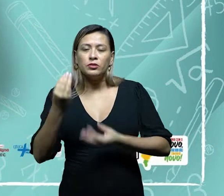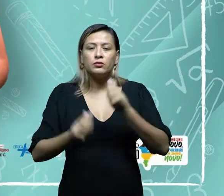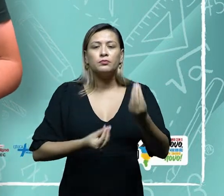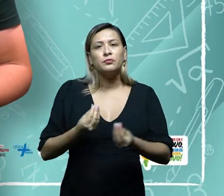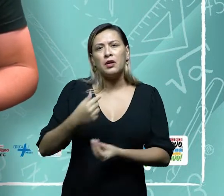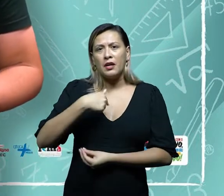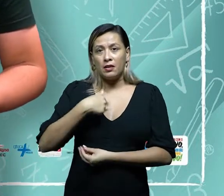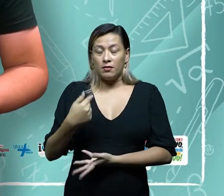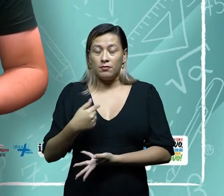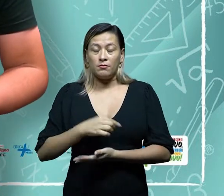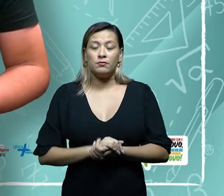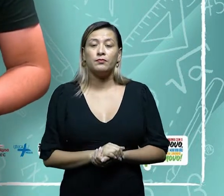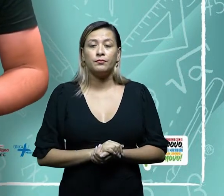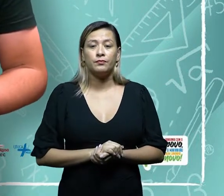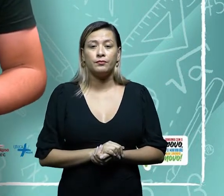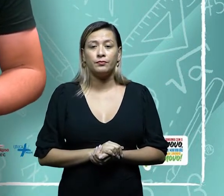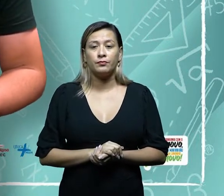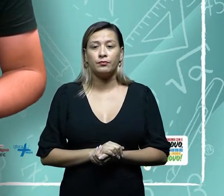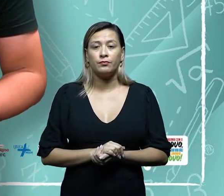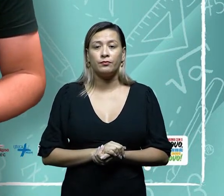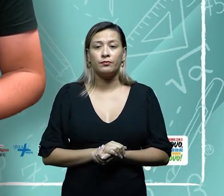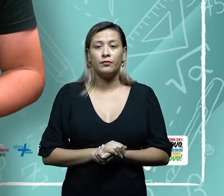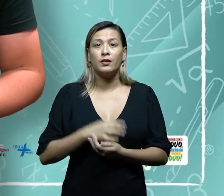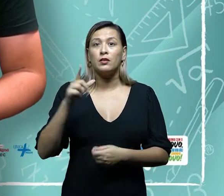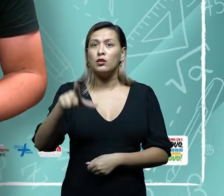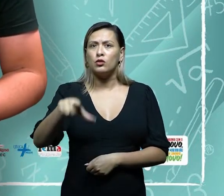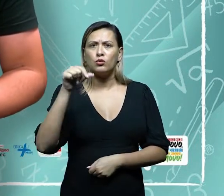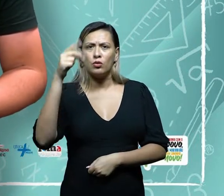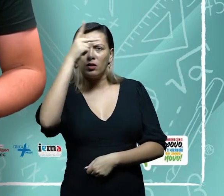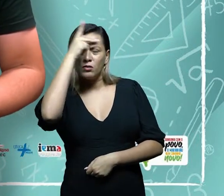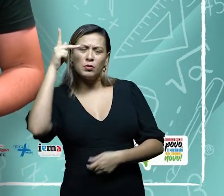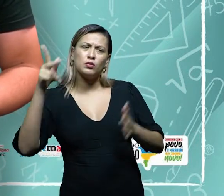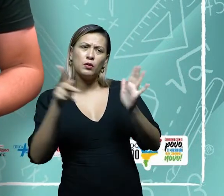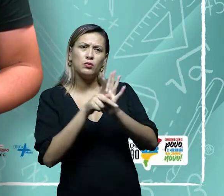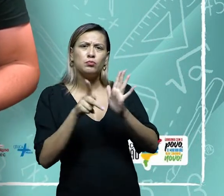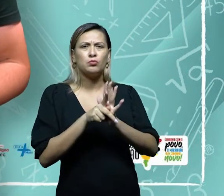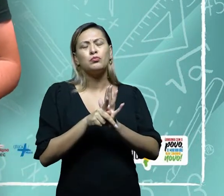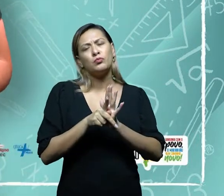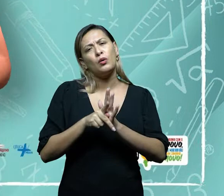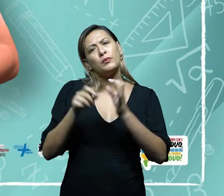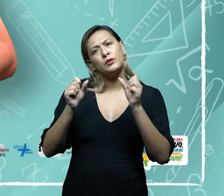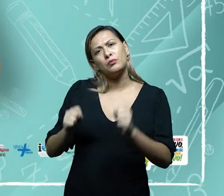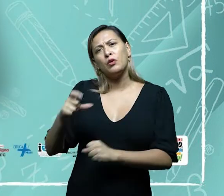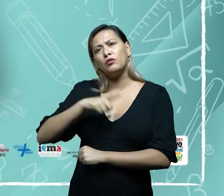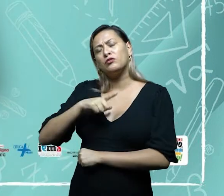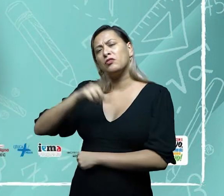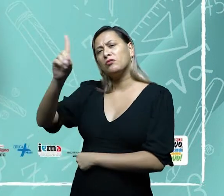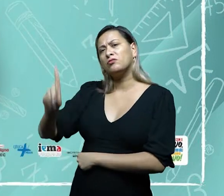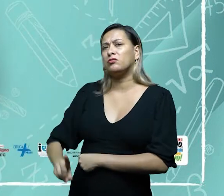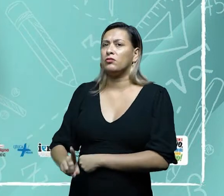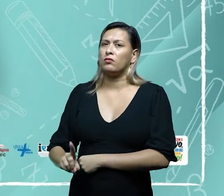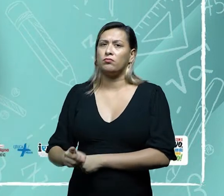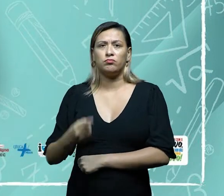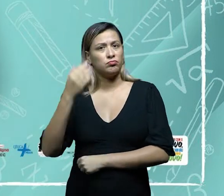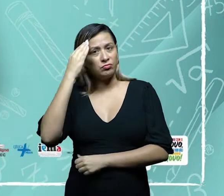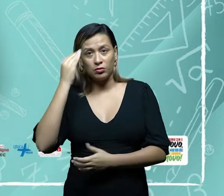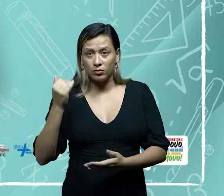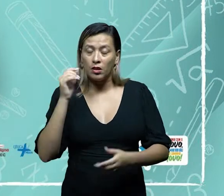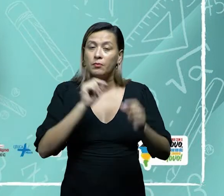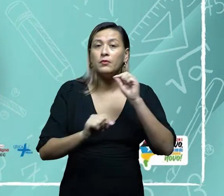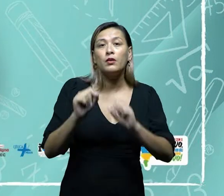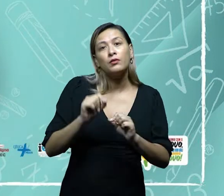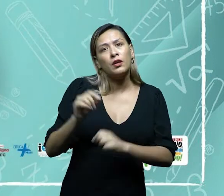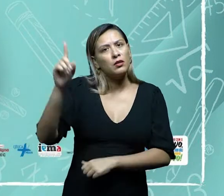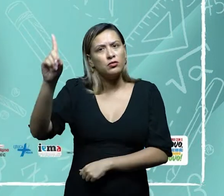fato, determinar, né, quem são os destinatários daquele direito. Né? É uma indeterminação, são